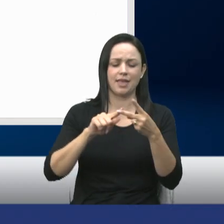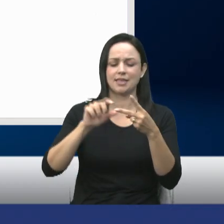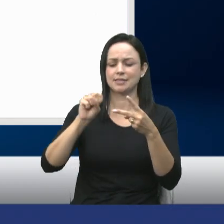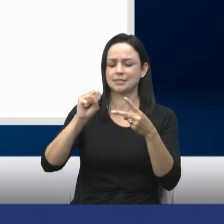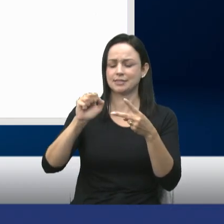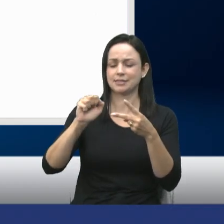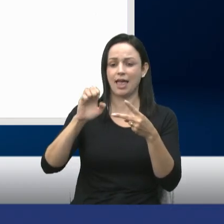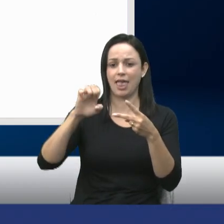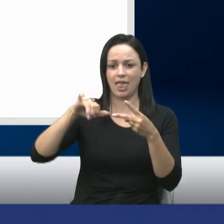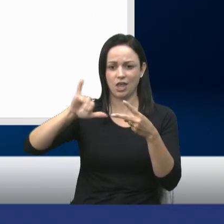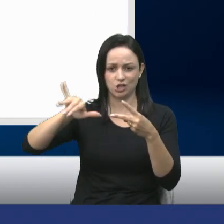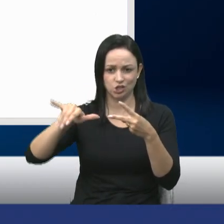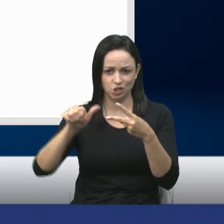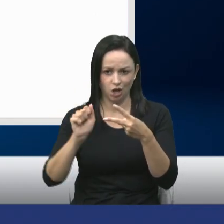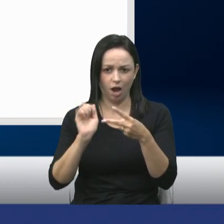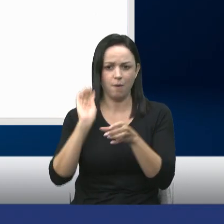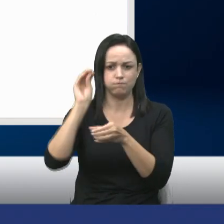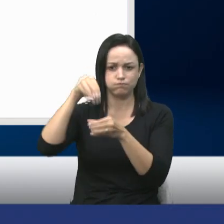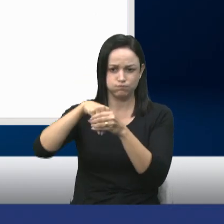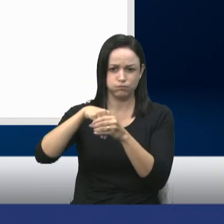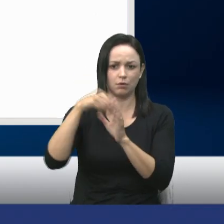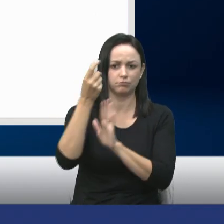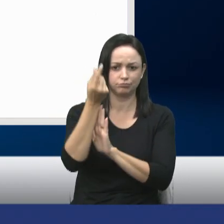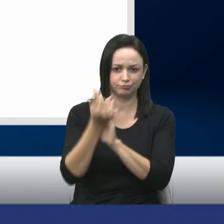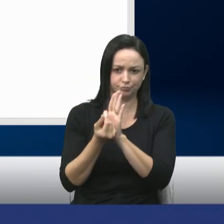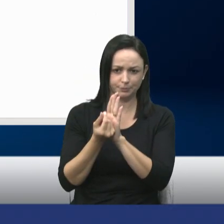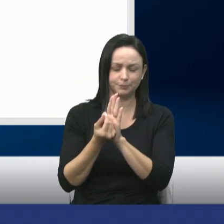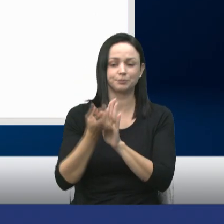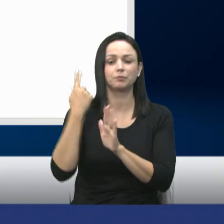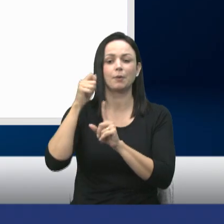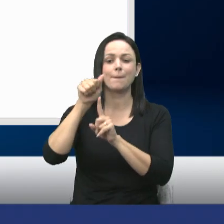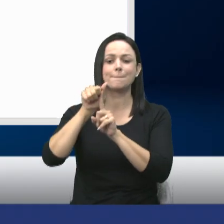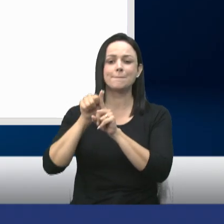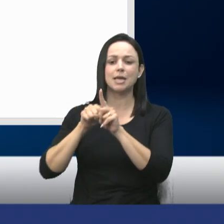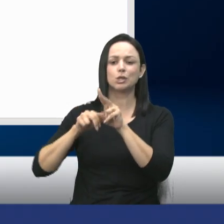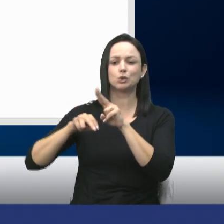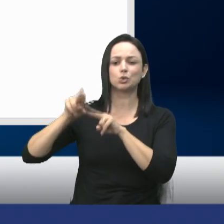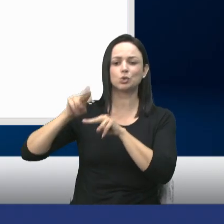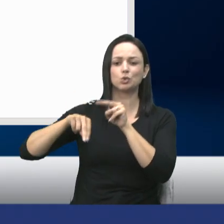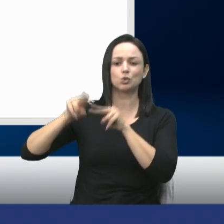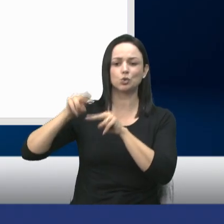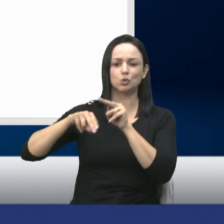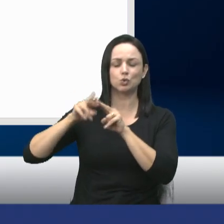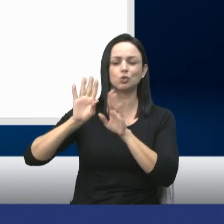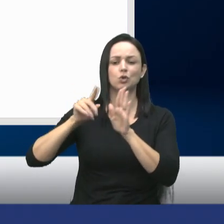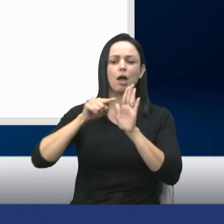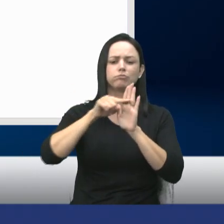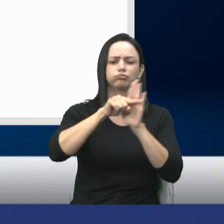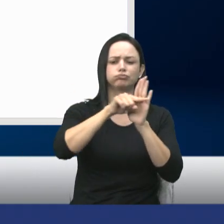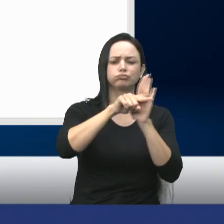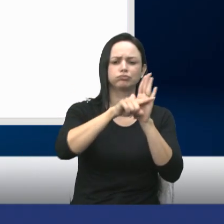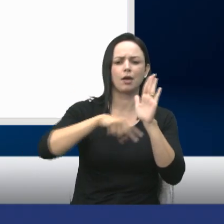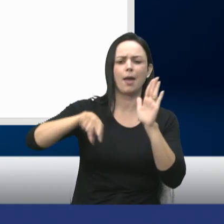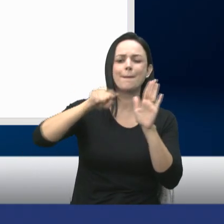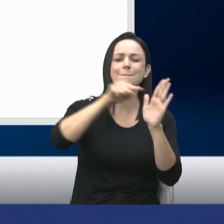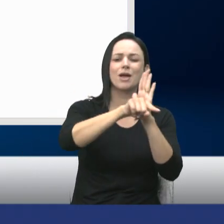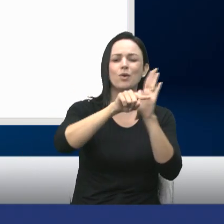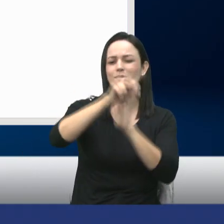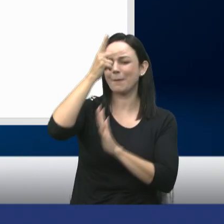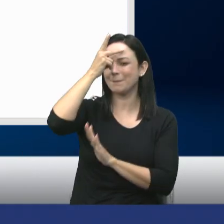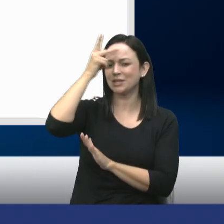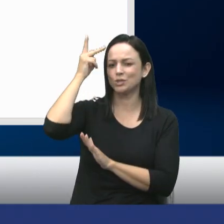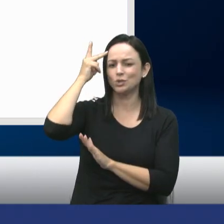A gente disponibilizou durante o mês de junho uma consulta pública online, que a gente